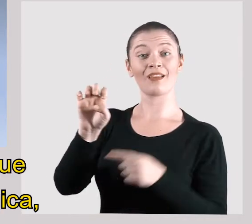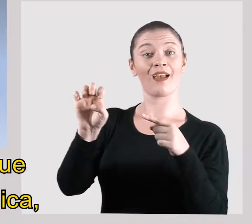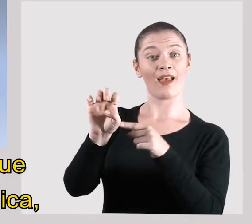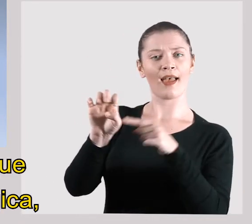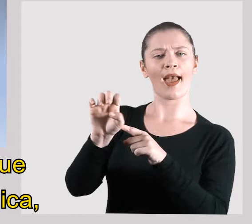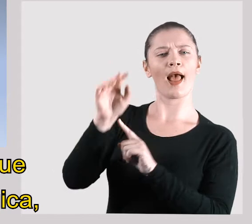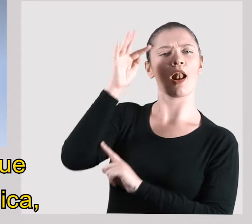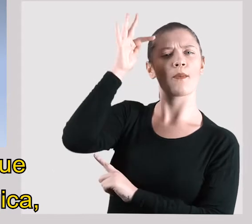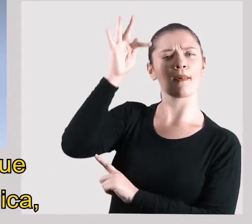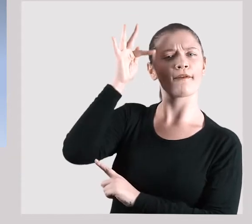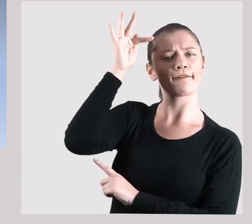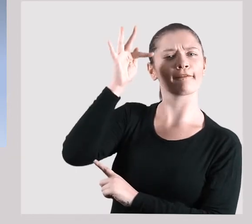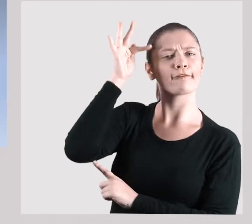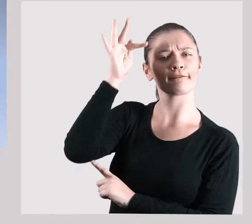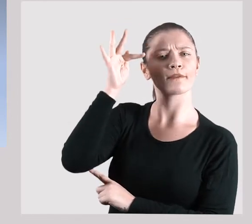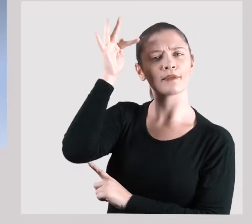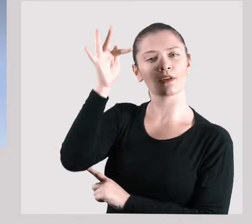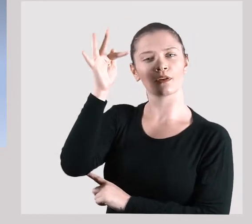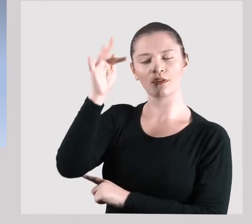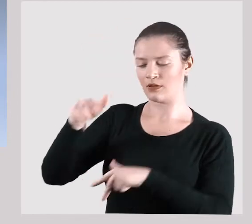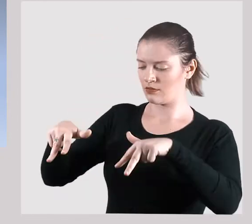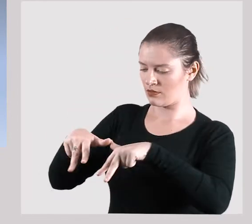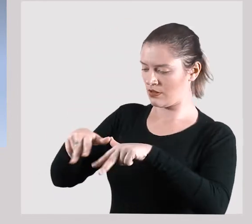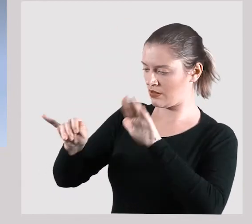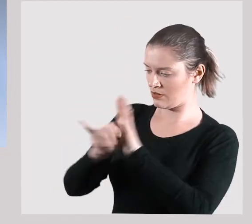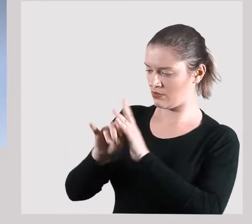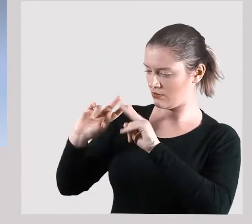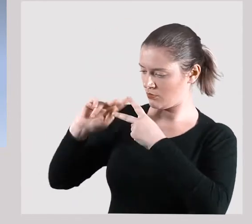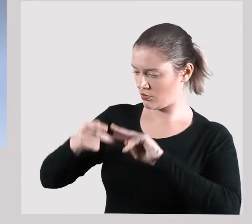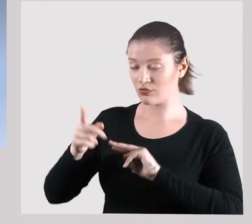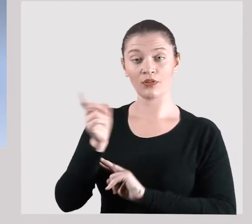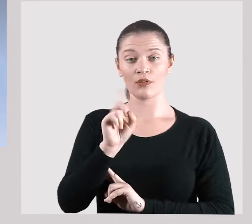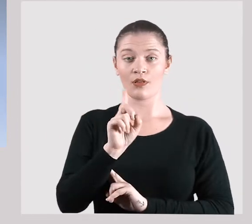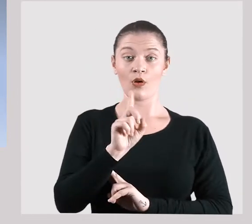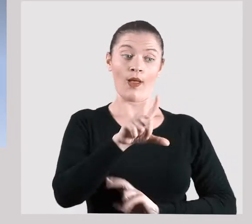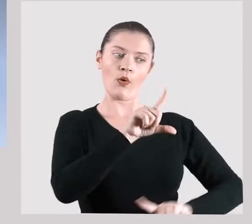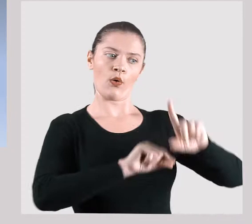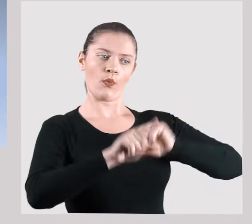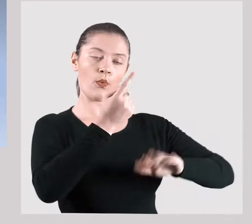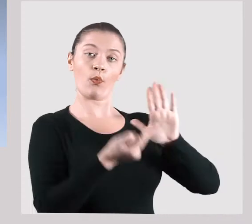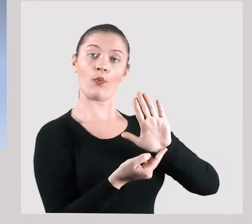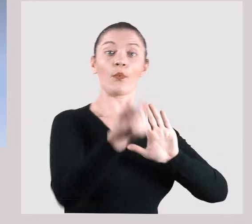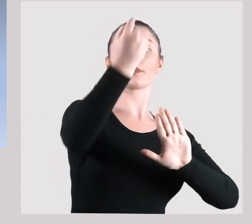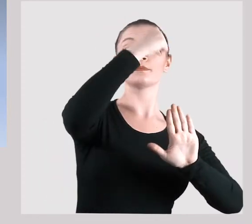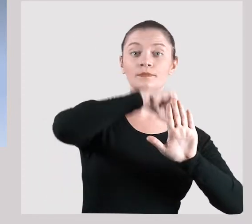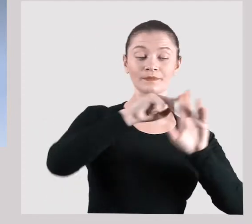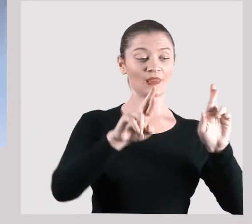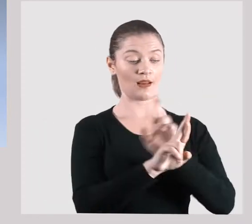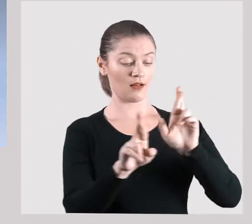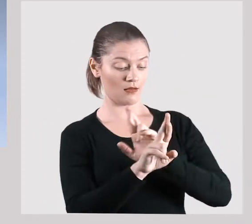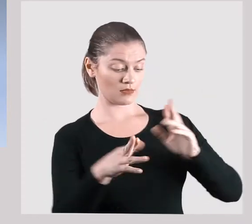gênero não é uma verdade biológica, mas um sistema de capturas de subjetividades. E ele não tem relação necessária com